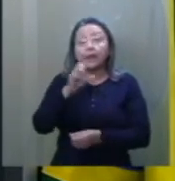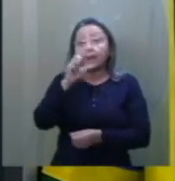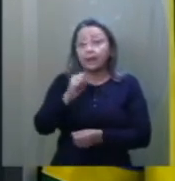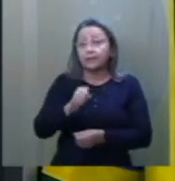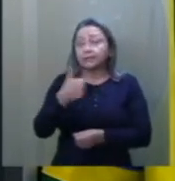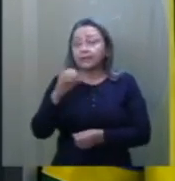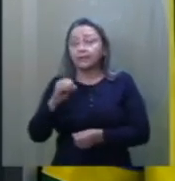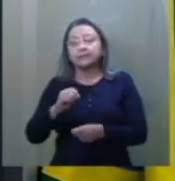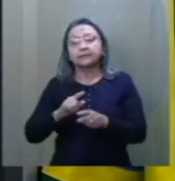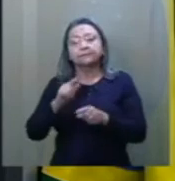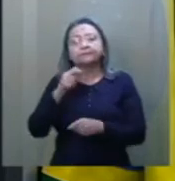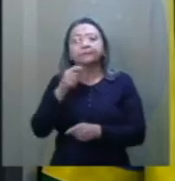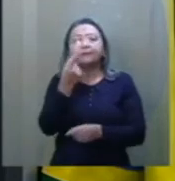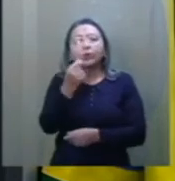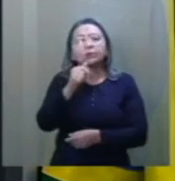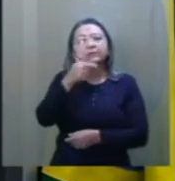7,22.